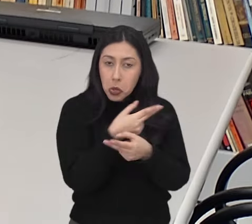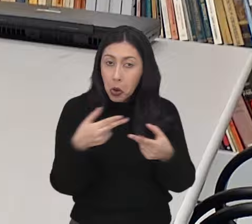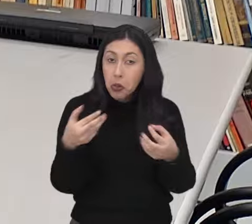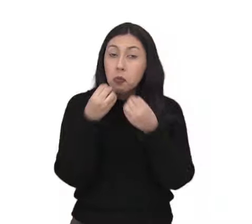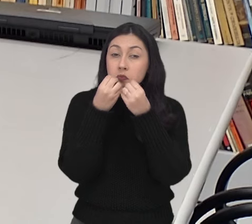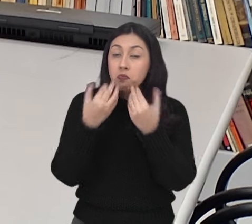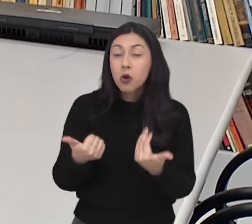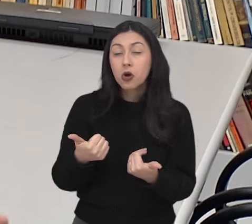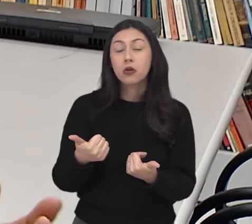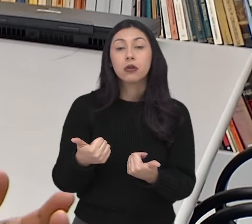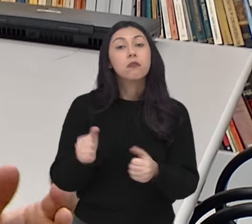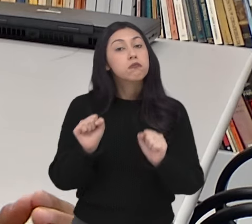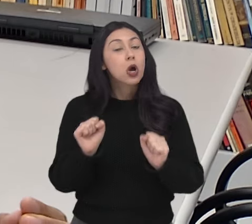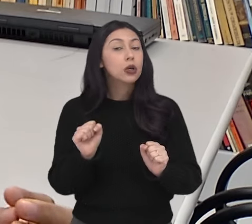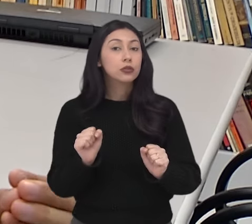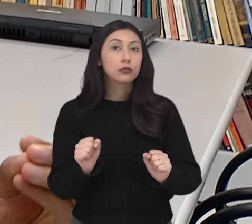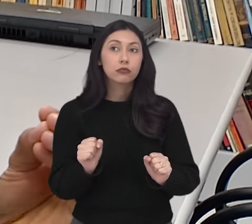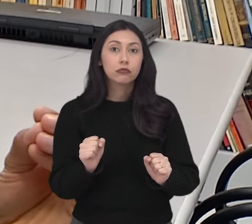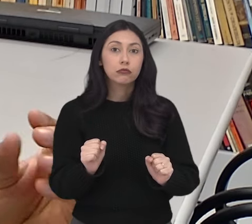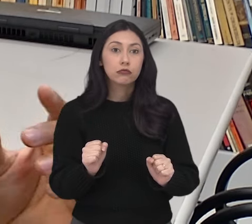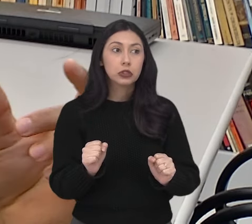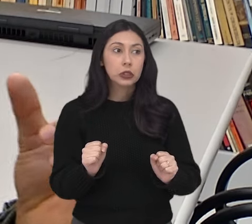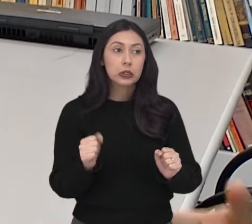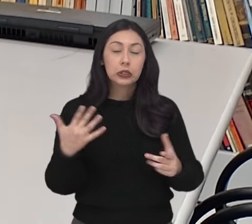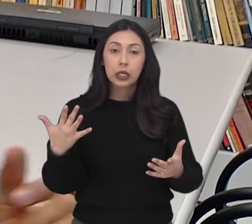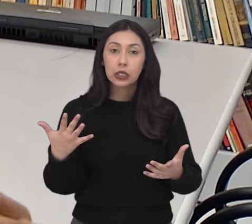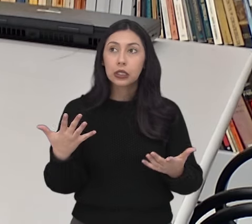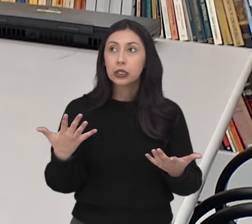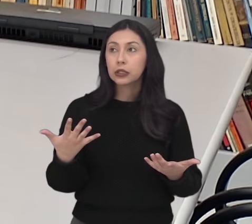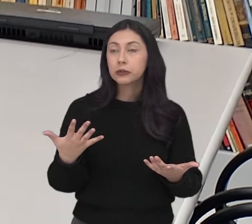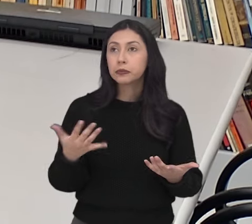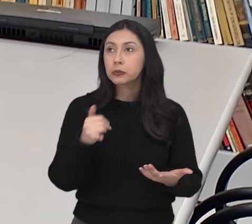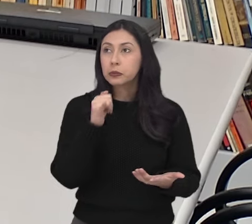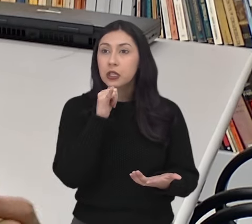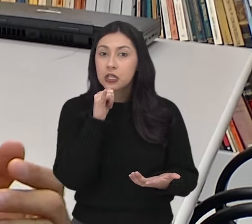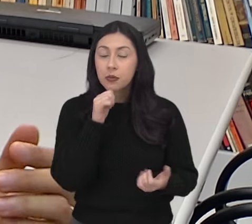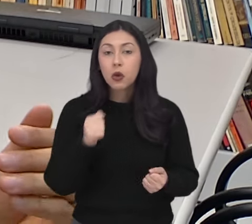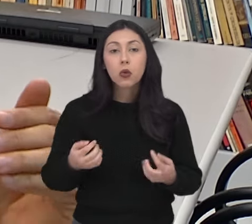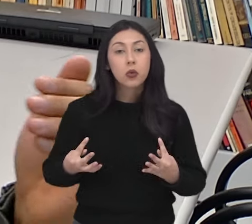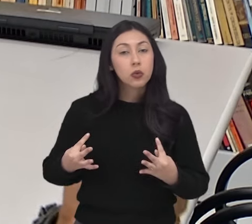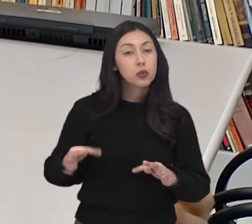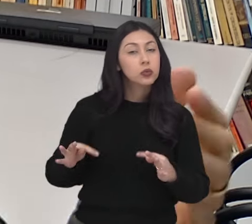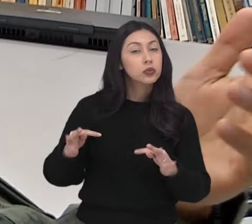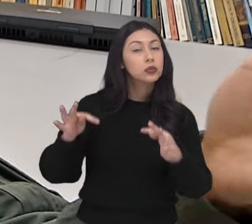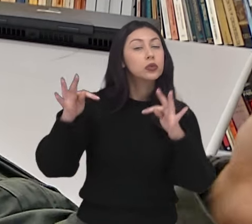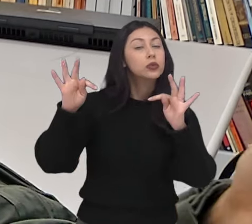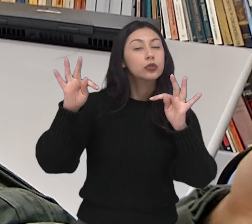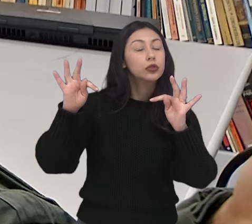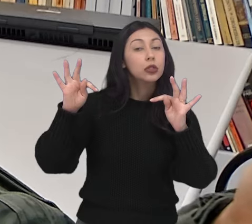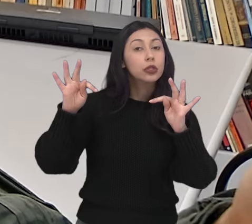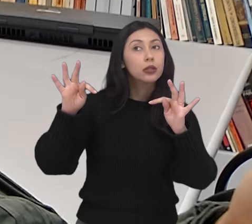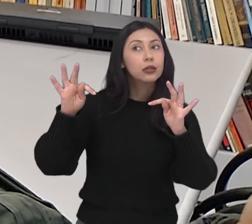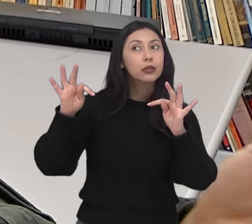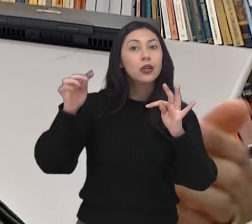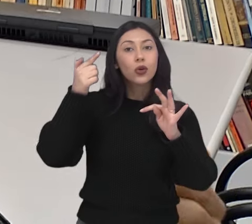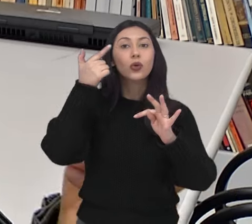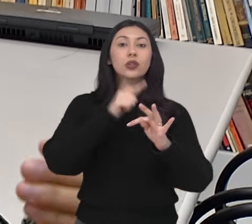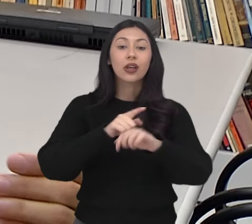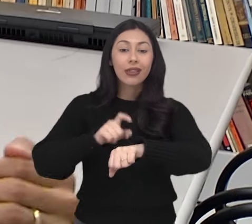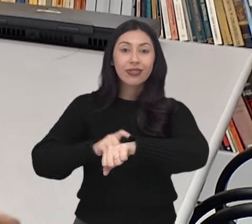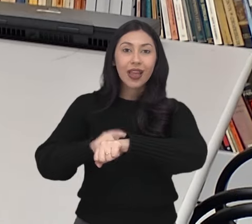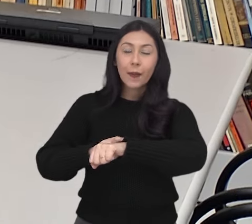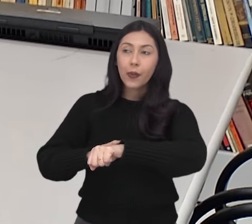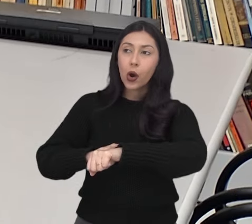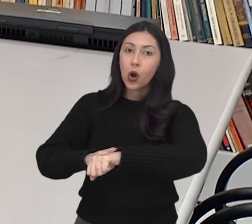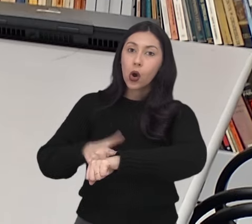um benefício que pode vir na forma de um benefício na dimensão temporal por exemplo uma tecnologia eh reduziu o